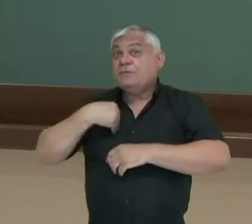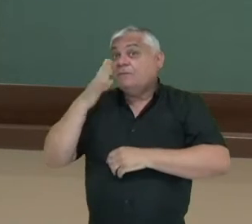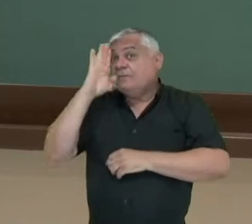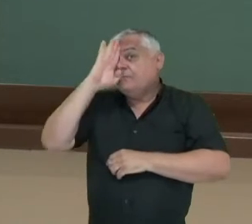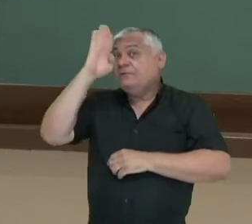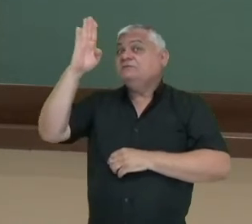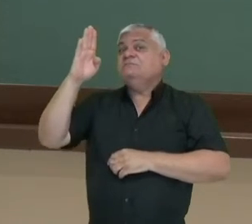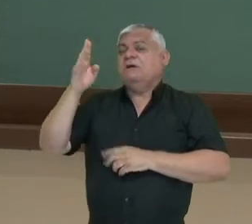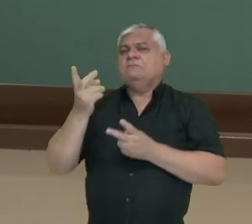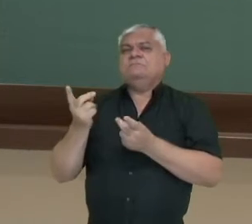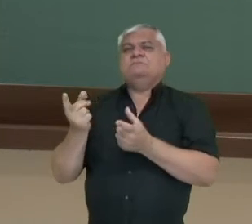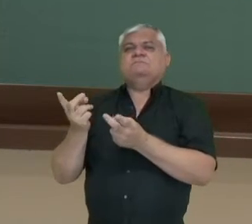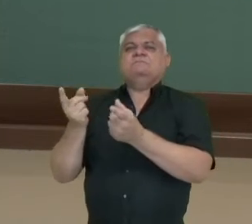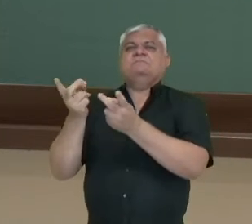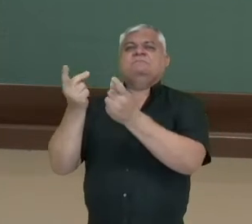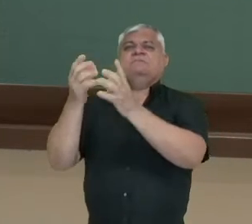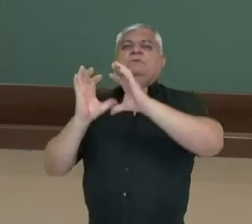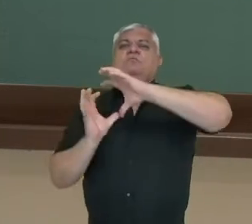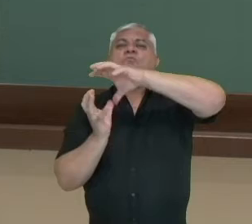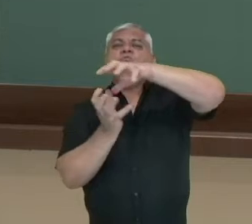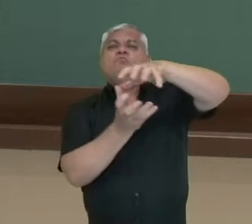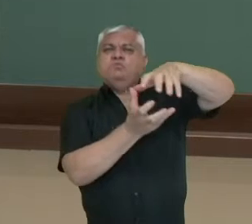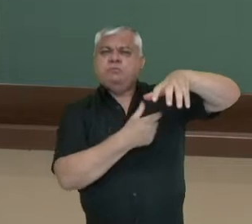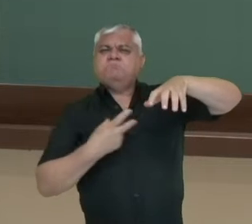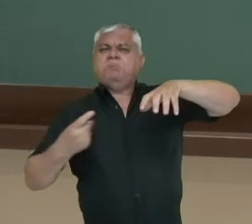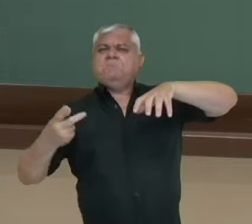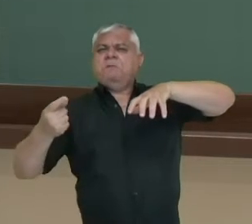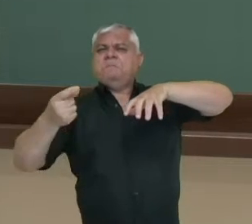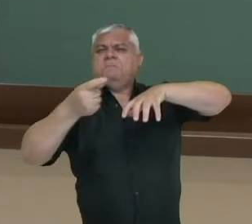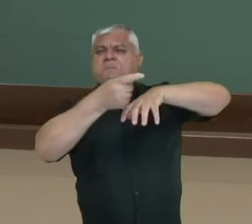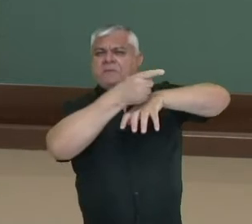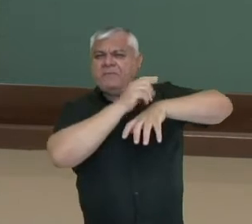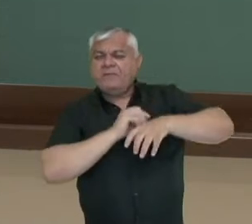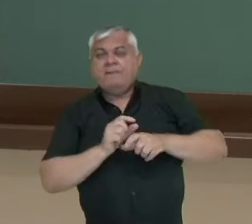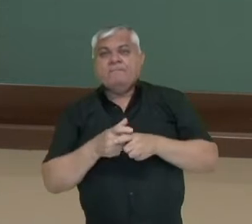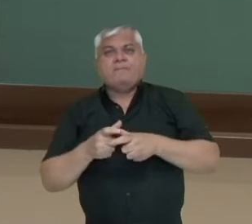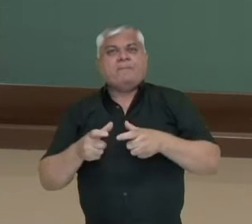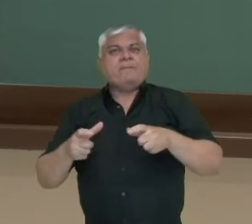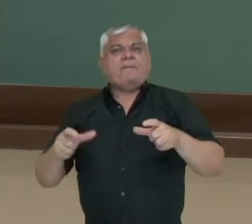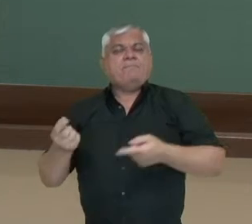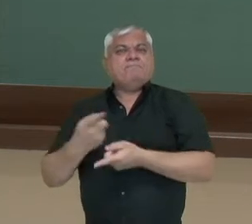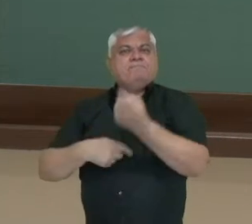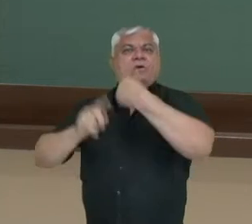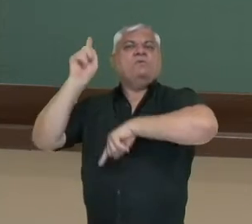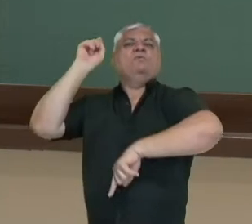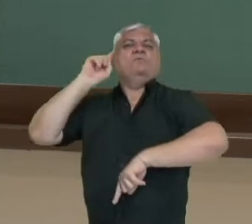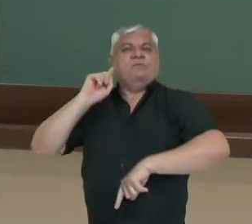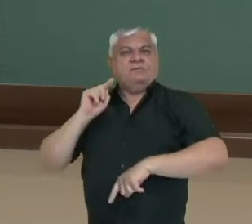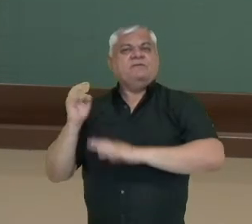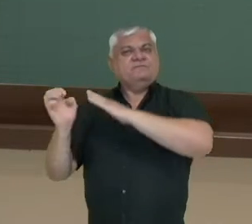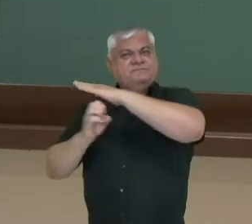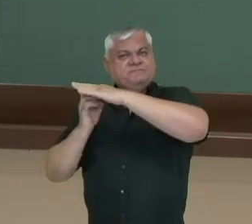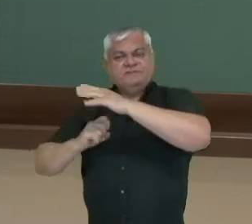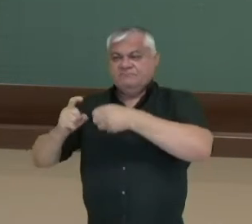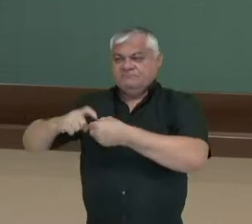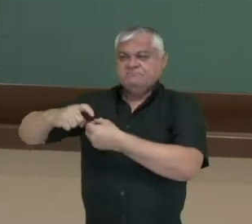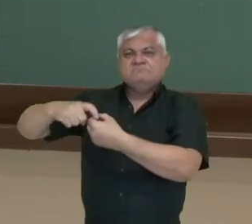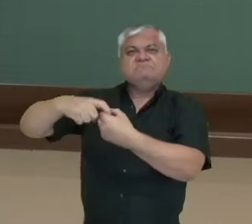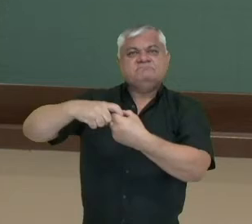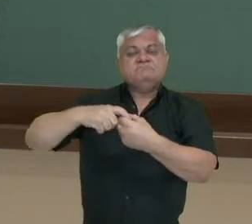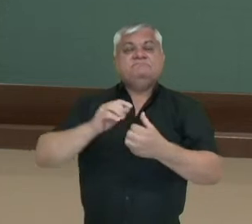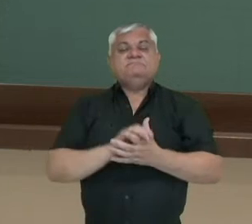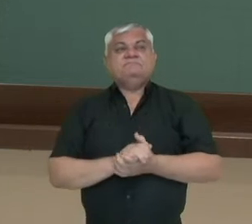que o Brasil vende para o mundo inteiro e que cresceu exatamente com o advento das cooperativas.